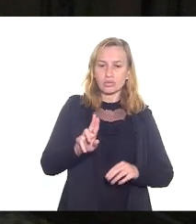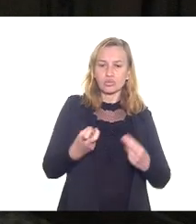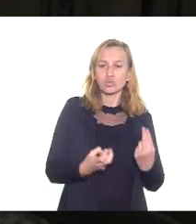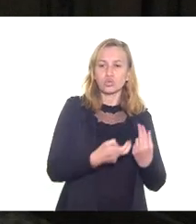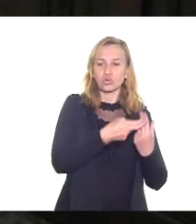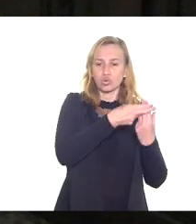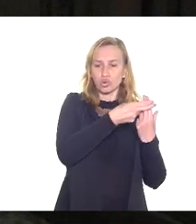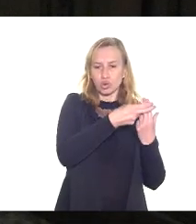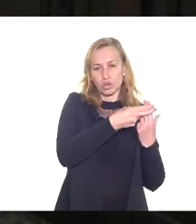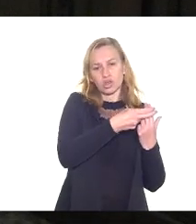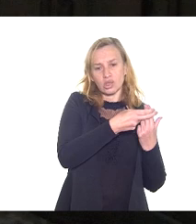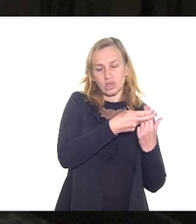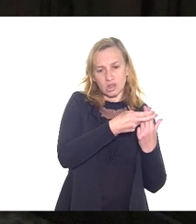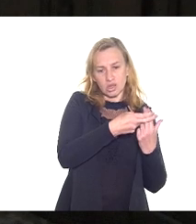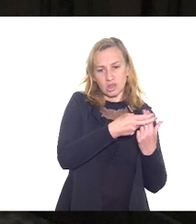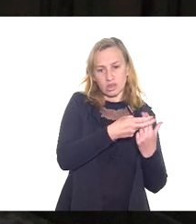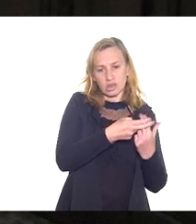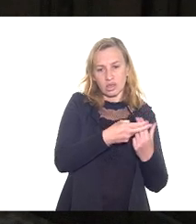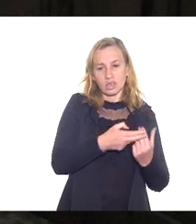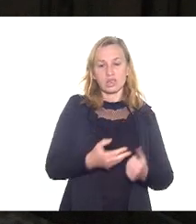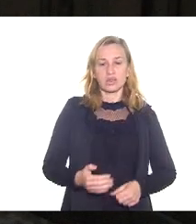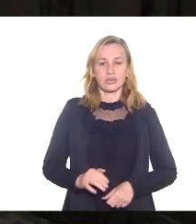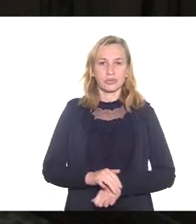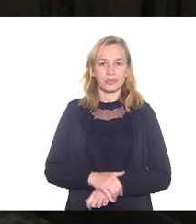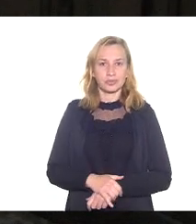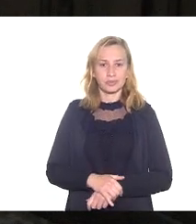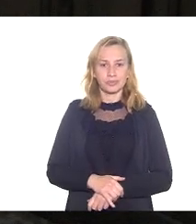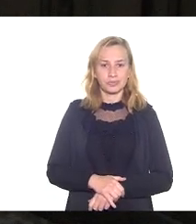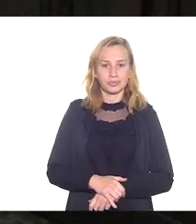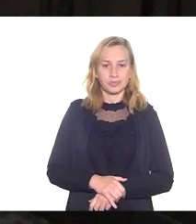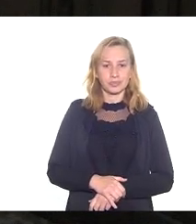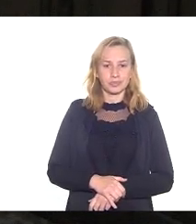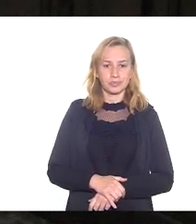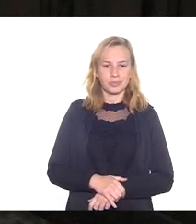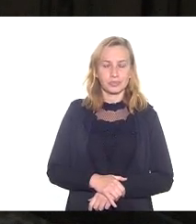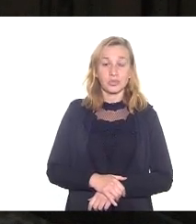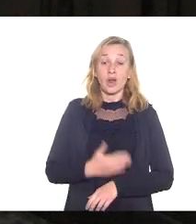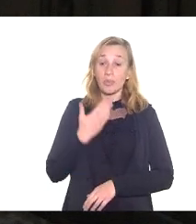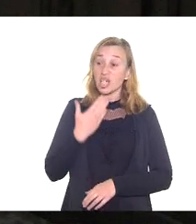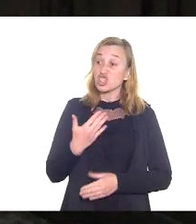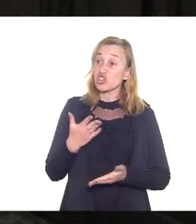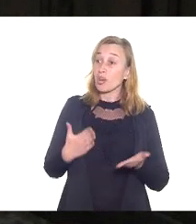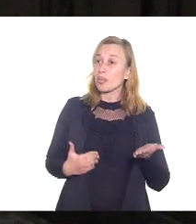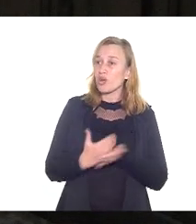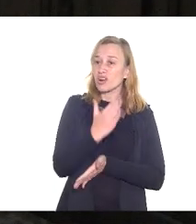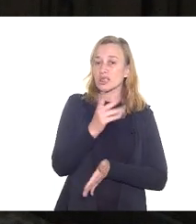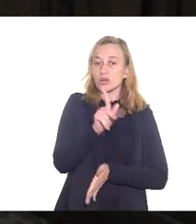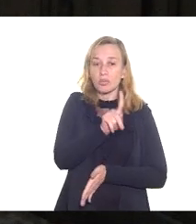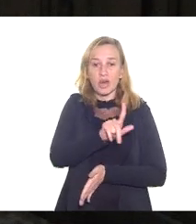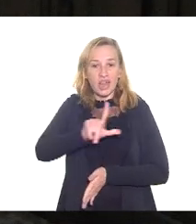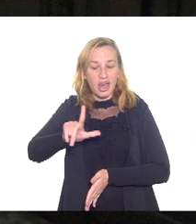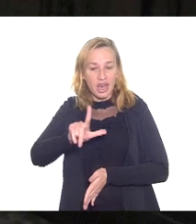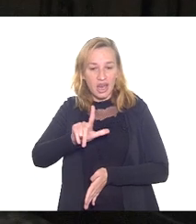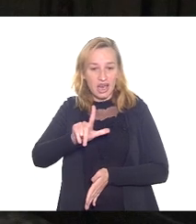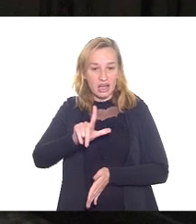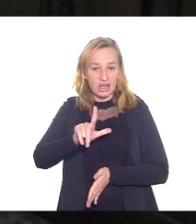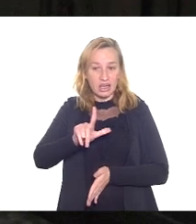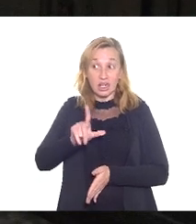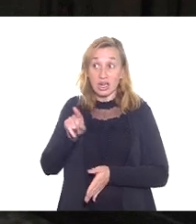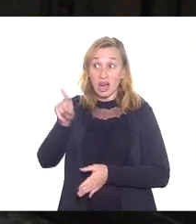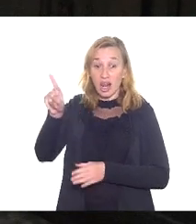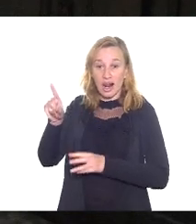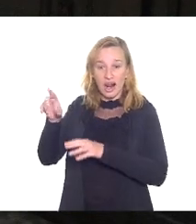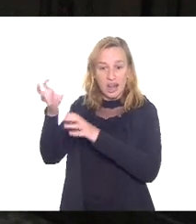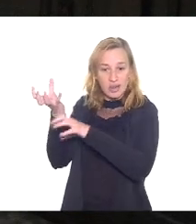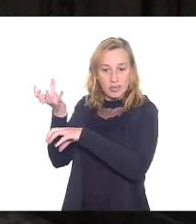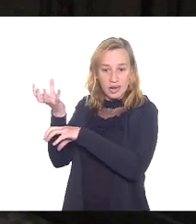saúde que reivindicavam a aprovação do PL que tramita em Brasília,